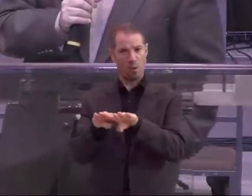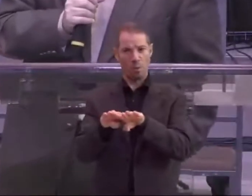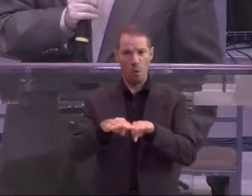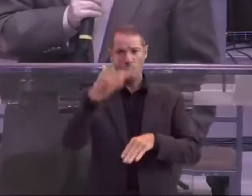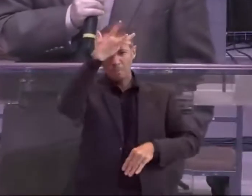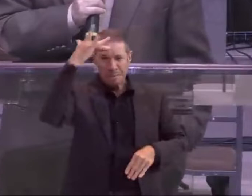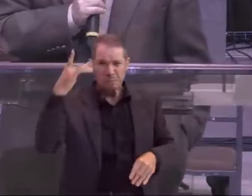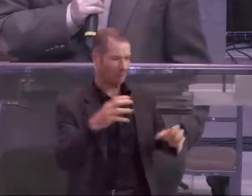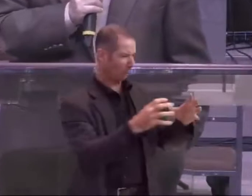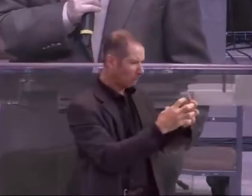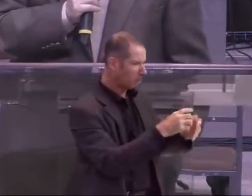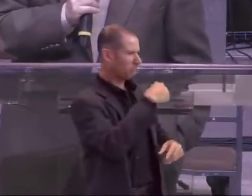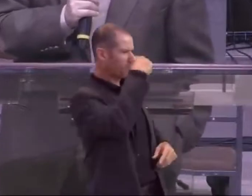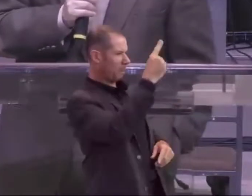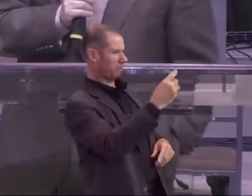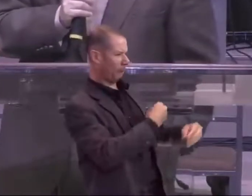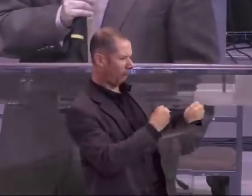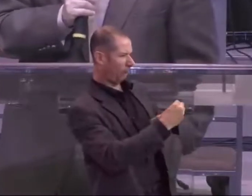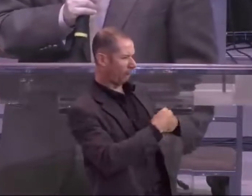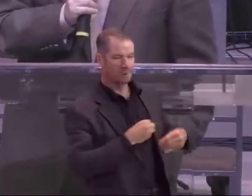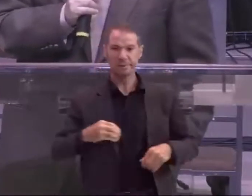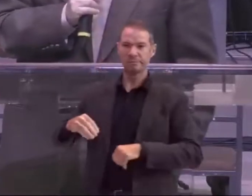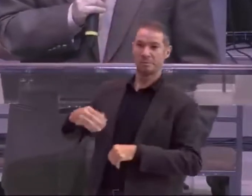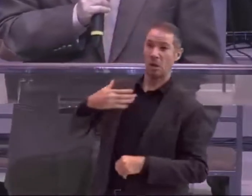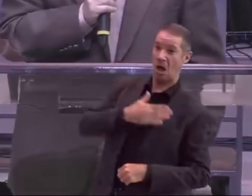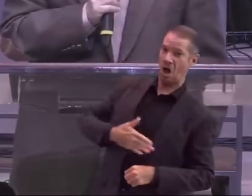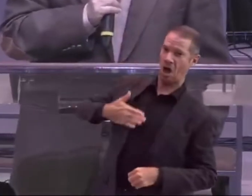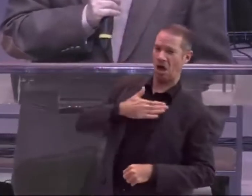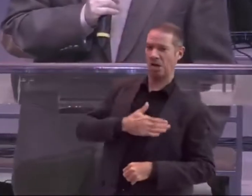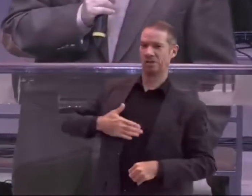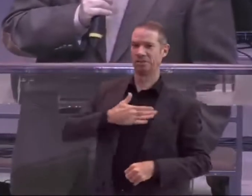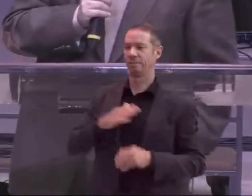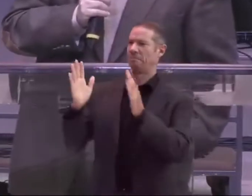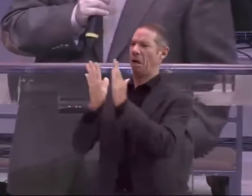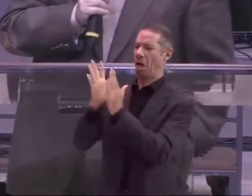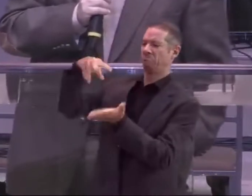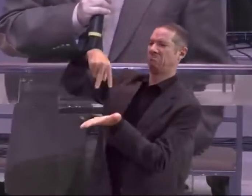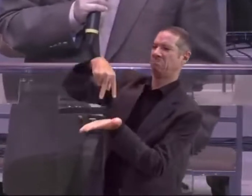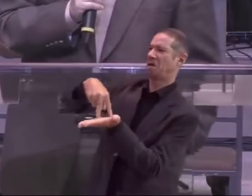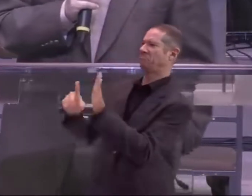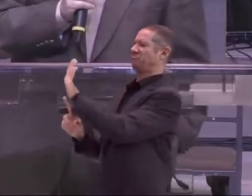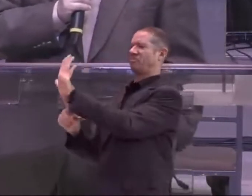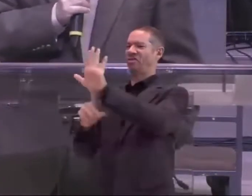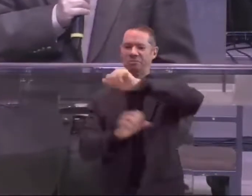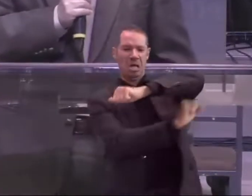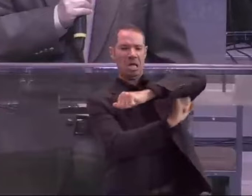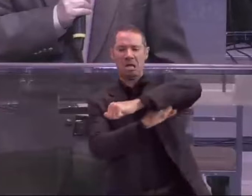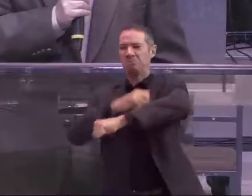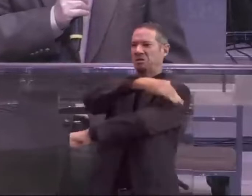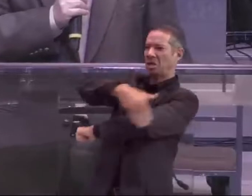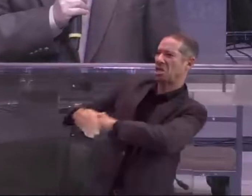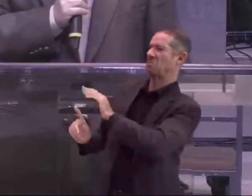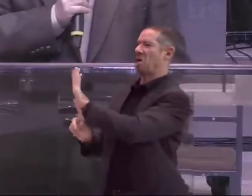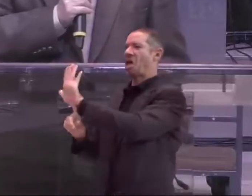os hipócritas. Eles gostam de ficarem orando em pé nas sinagogas e nas